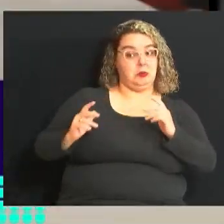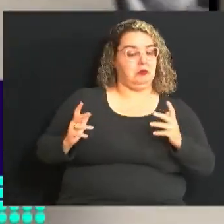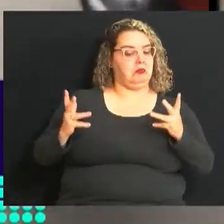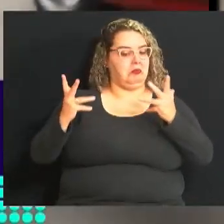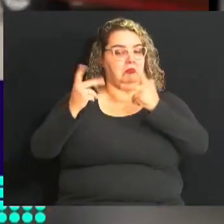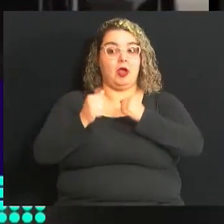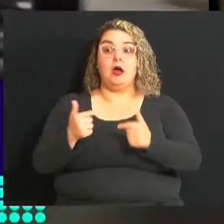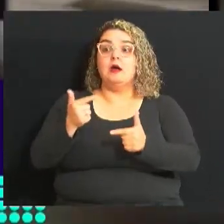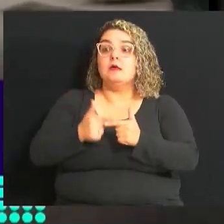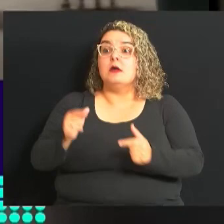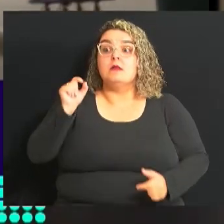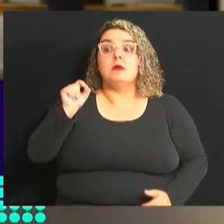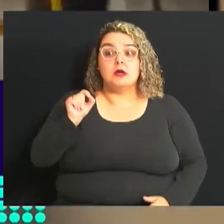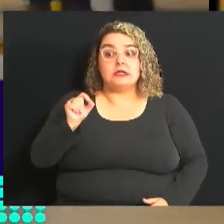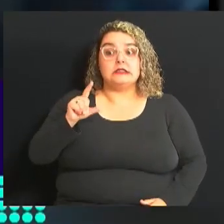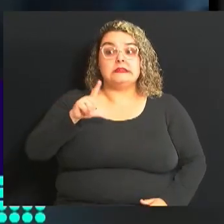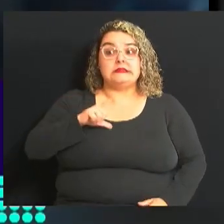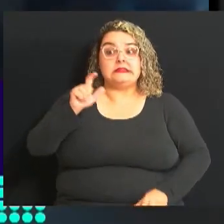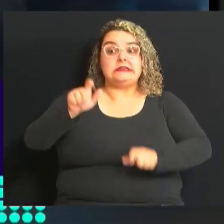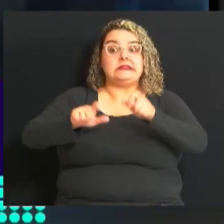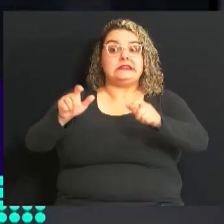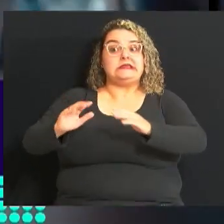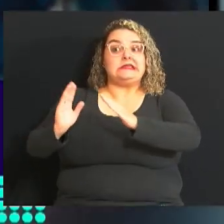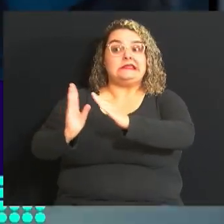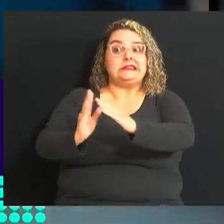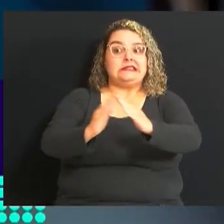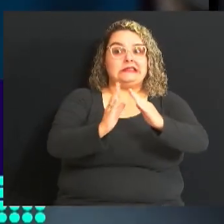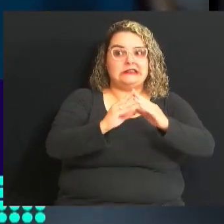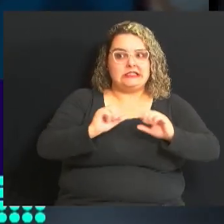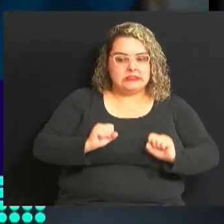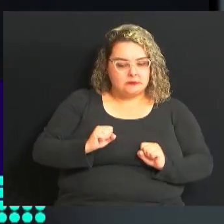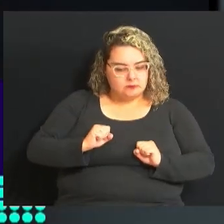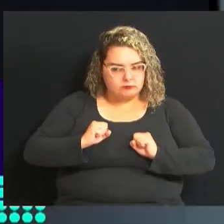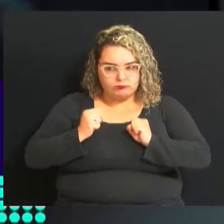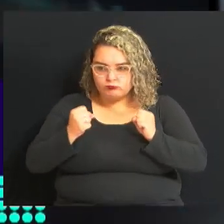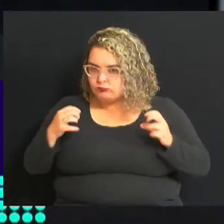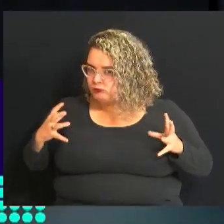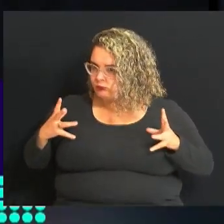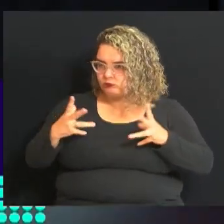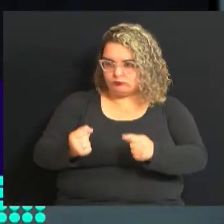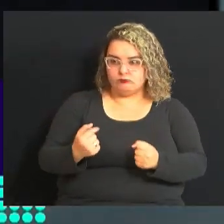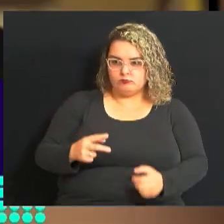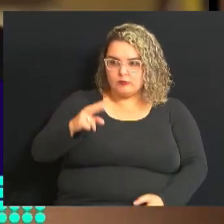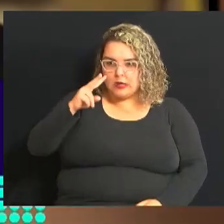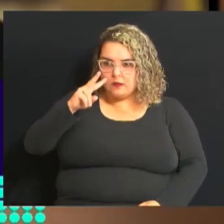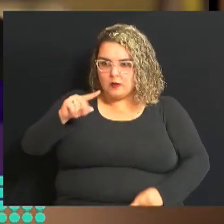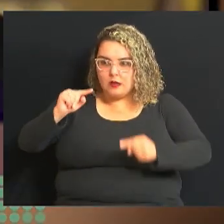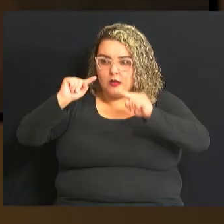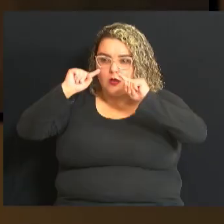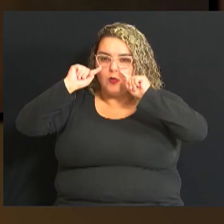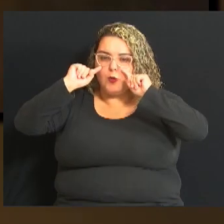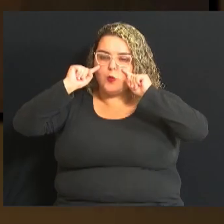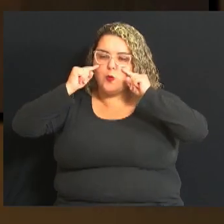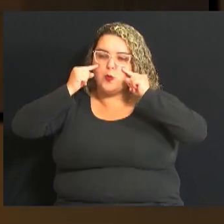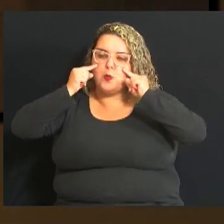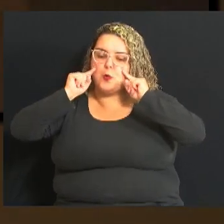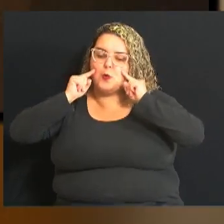problema é que tem gente na vizinhança disposta a tudo para ver as lágrimas do crocodilo.